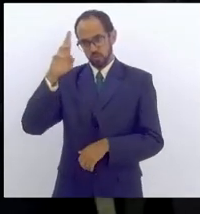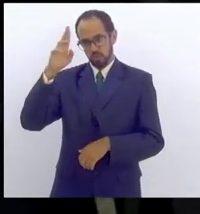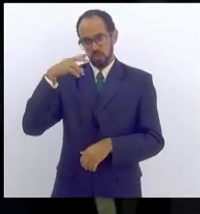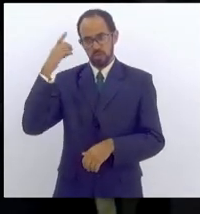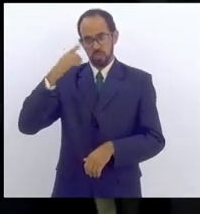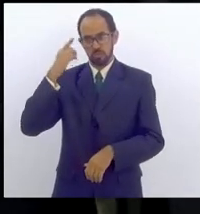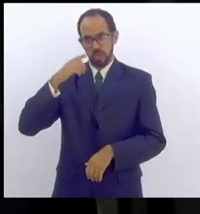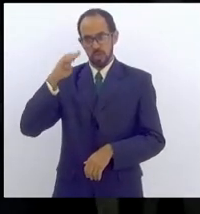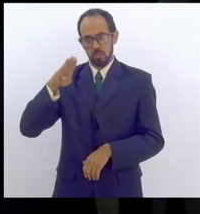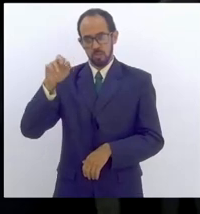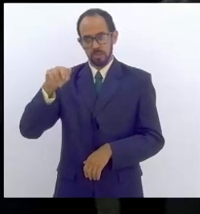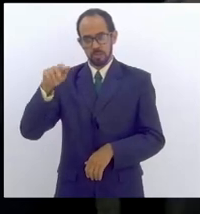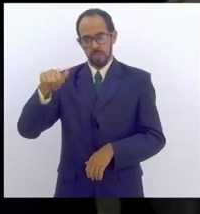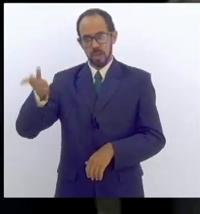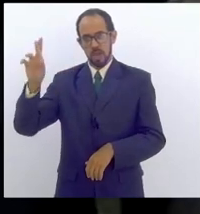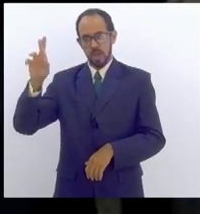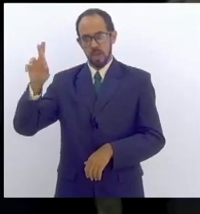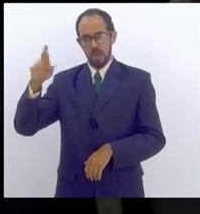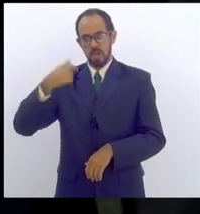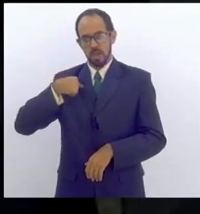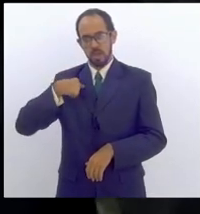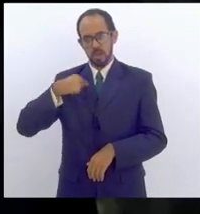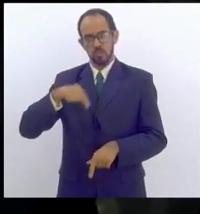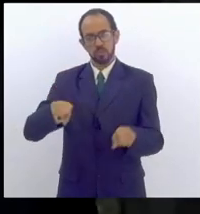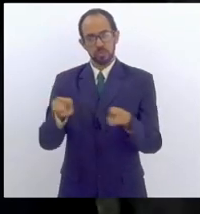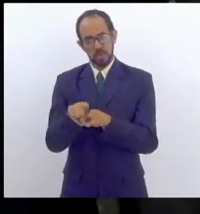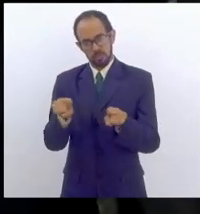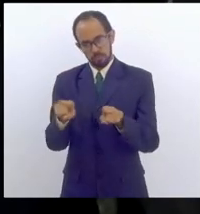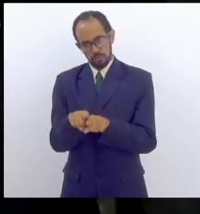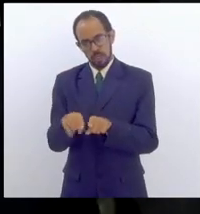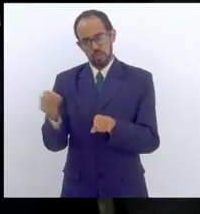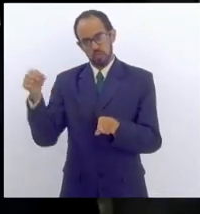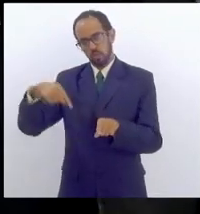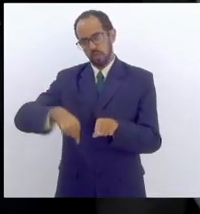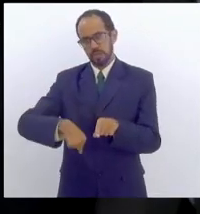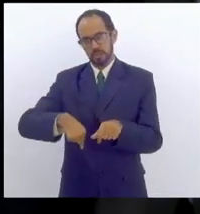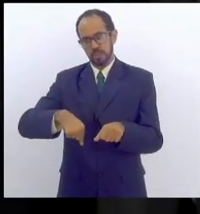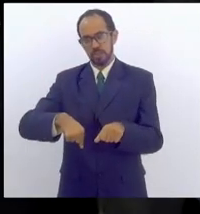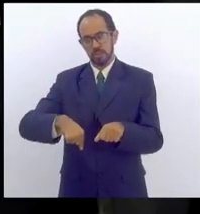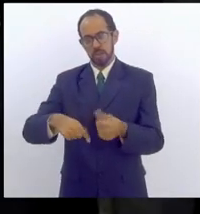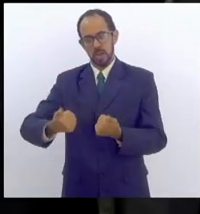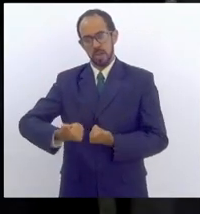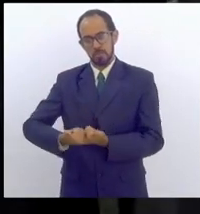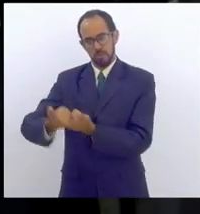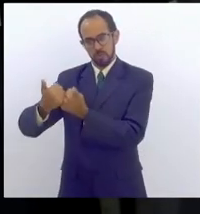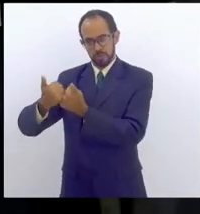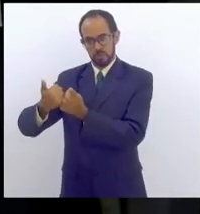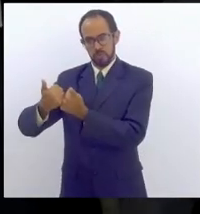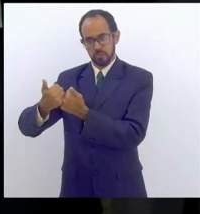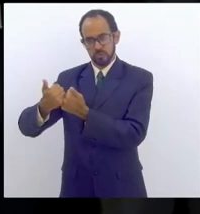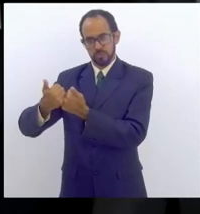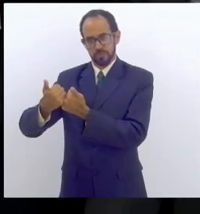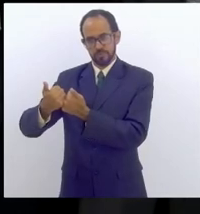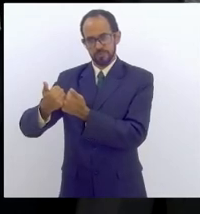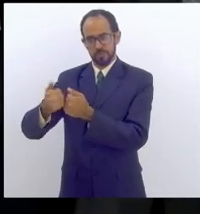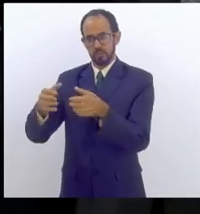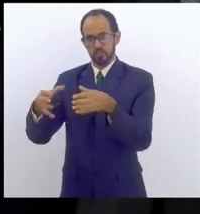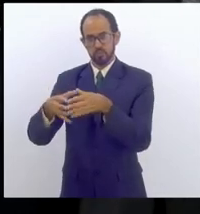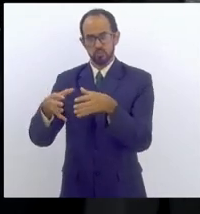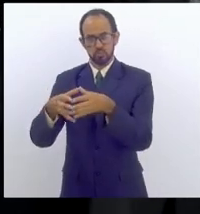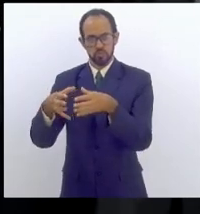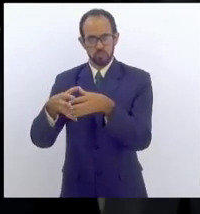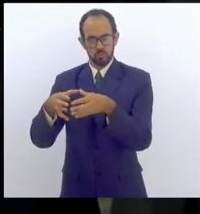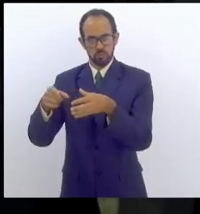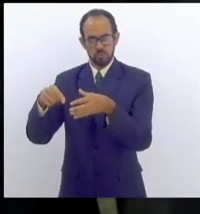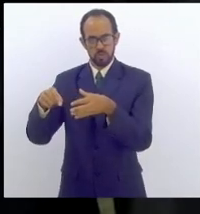deputado Bacelar, que eu também estou aqui apoiando essa chapa que